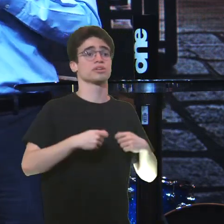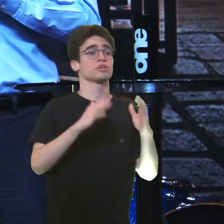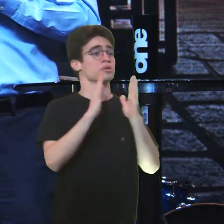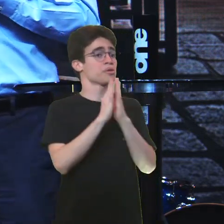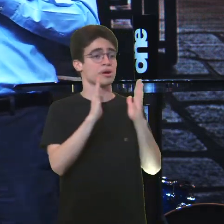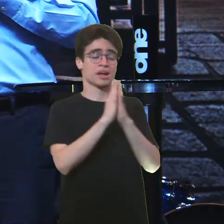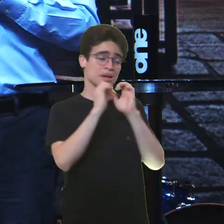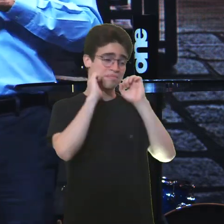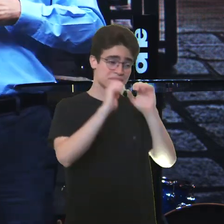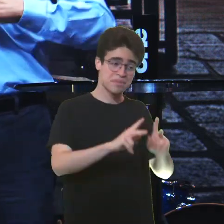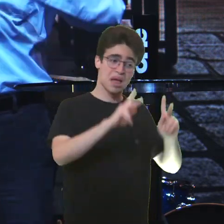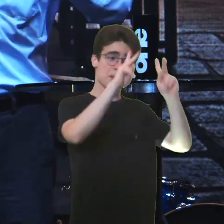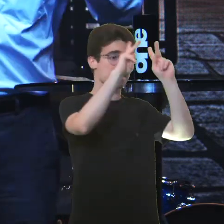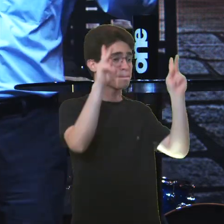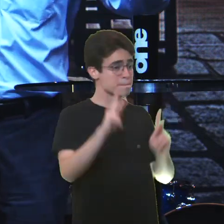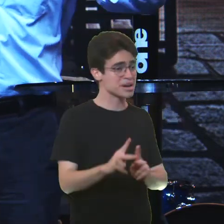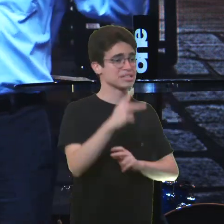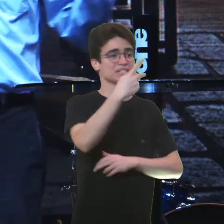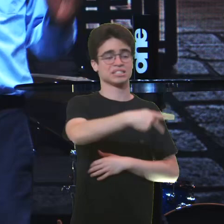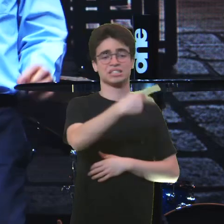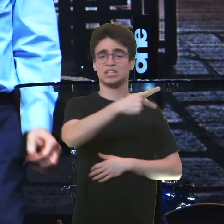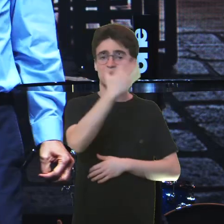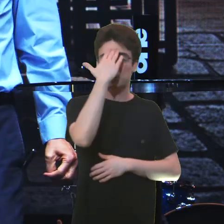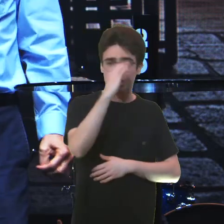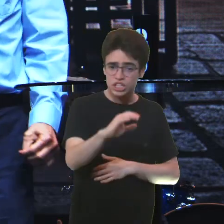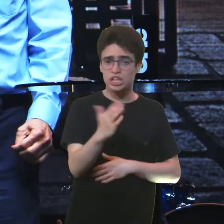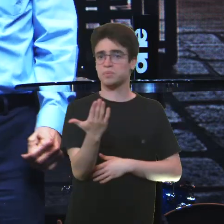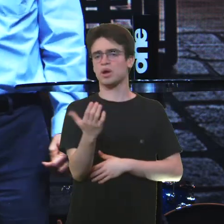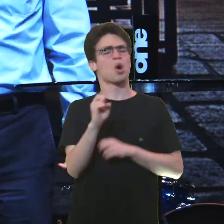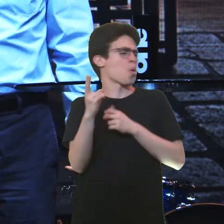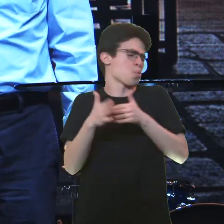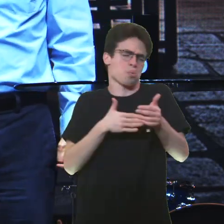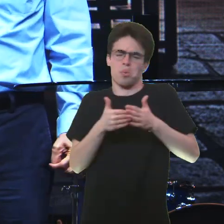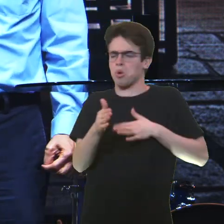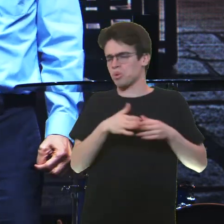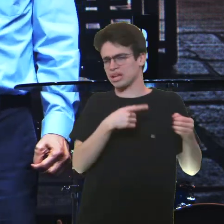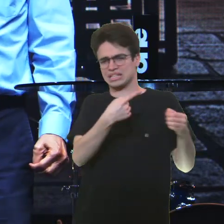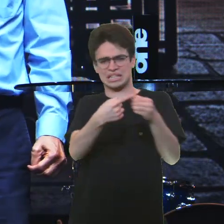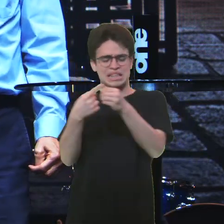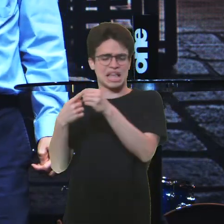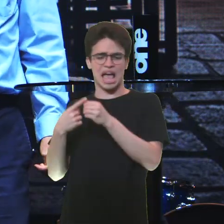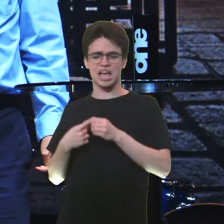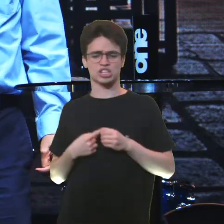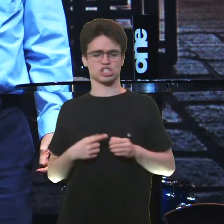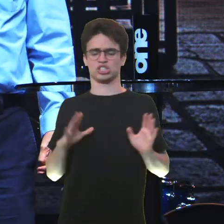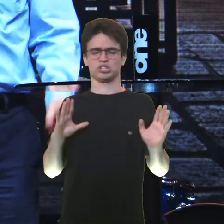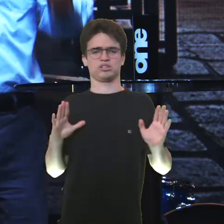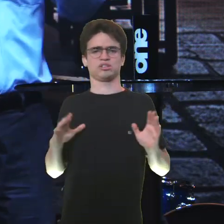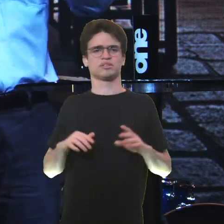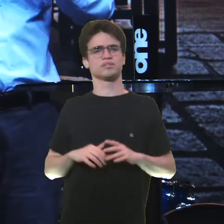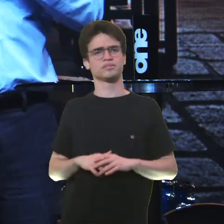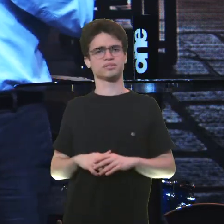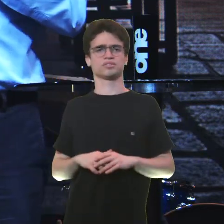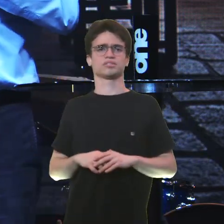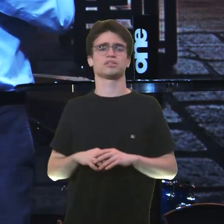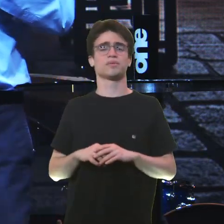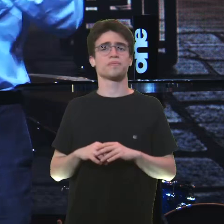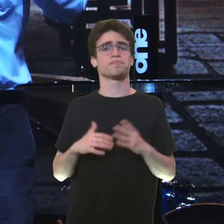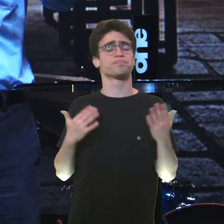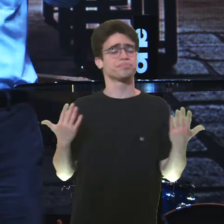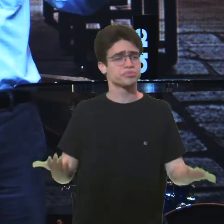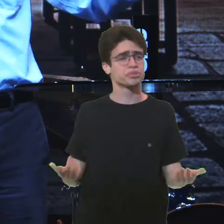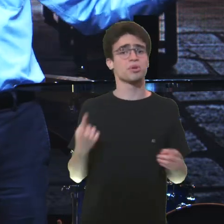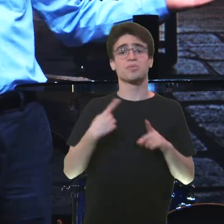shalom Curitiba, de Curitiba. o cualquiera sea la ciudad donde Ou vivamos. seja, a cidade na qual você more. Porque esto es lo